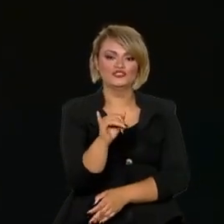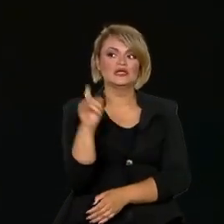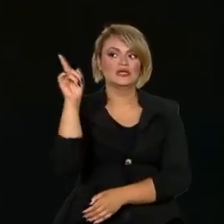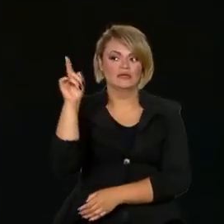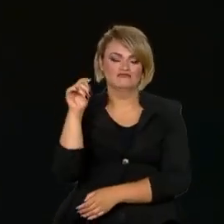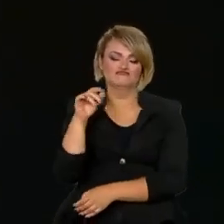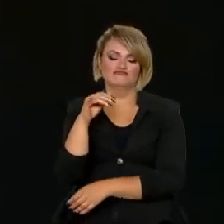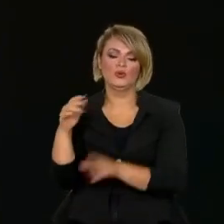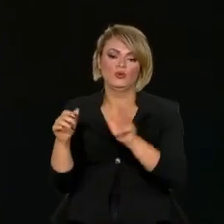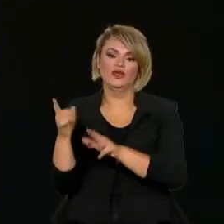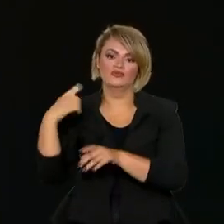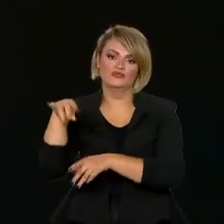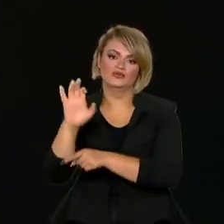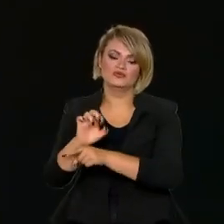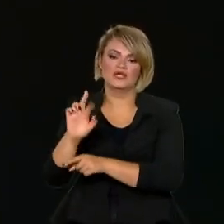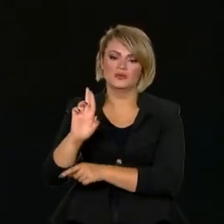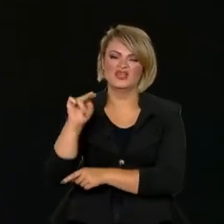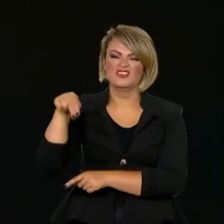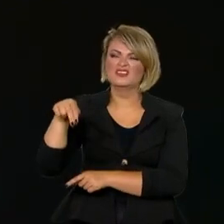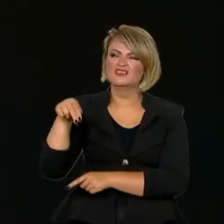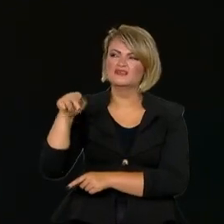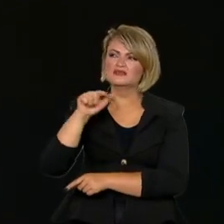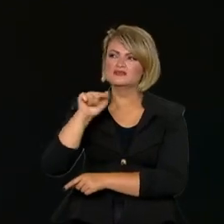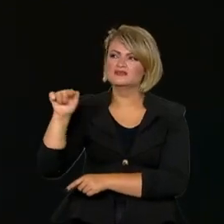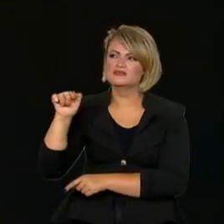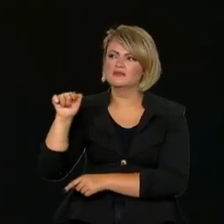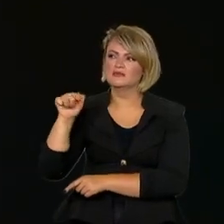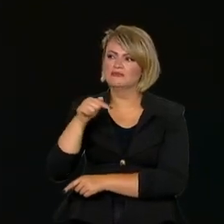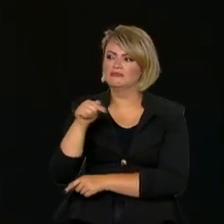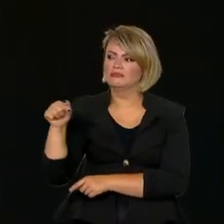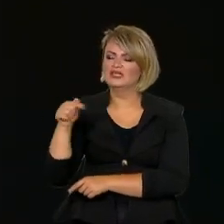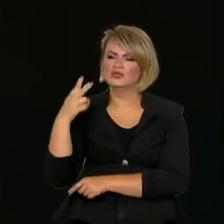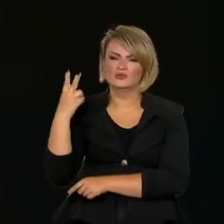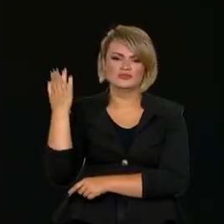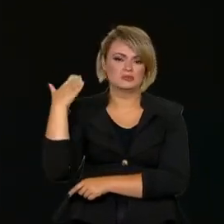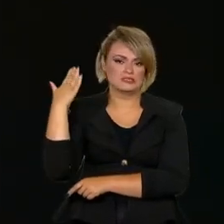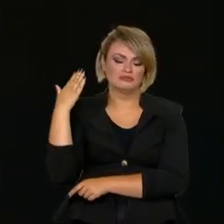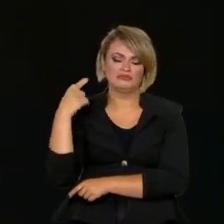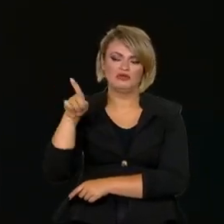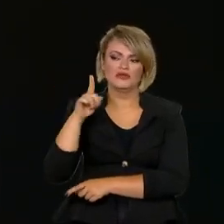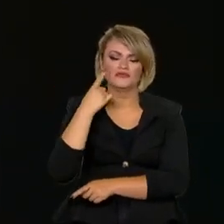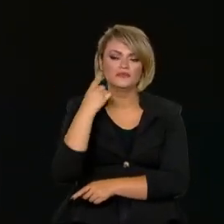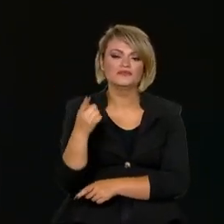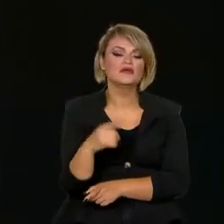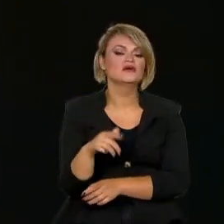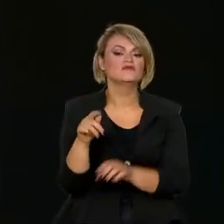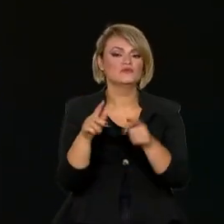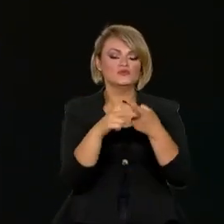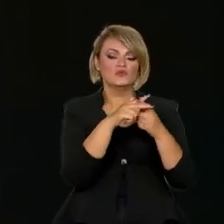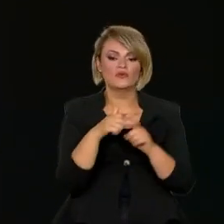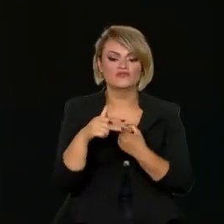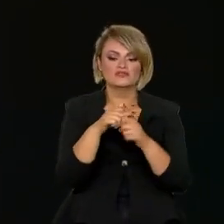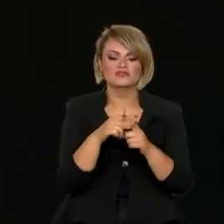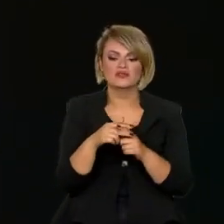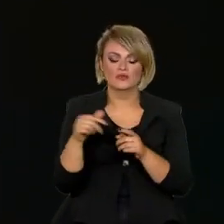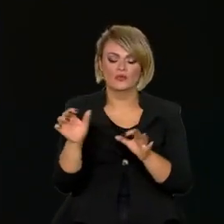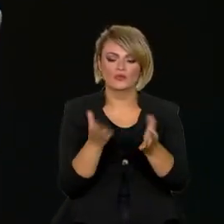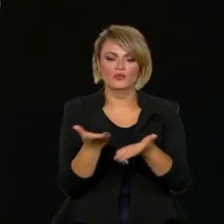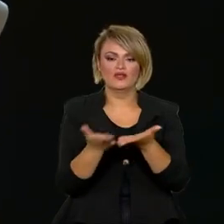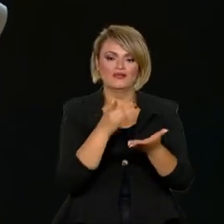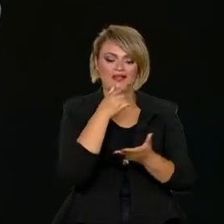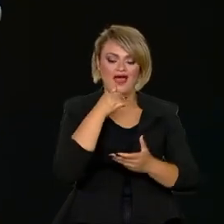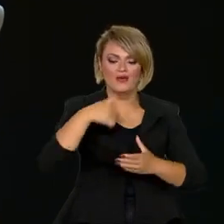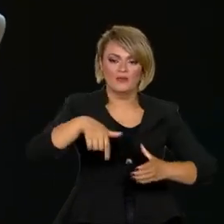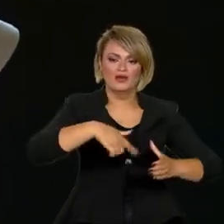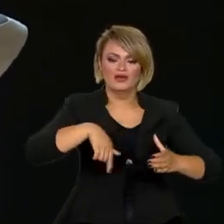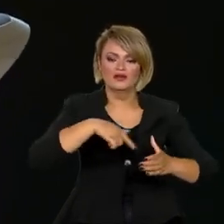Grande do Norte há duas semanas, acho. Vamos dar continuidade à recuperação do reservatório Engenheiro